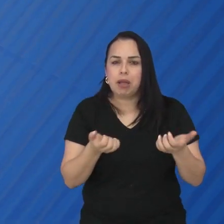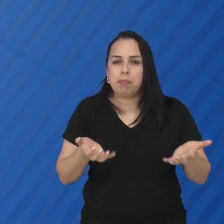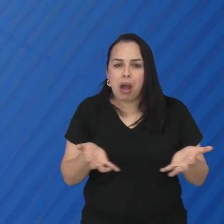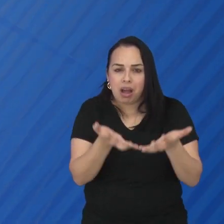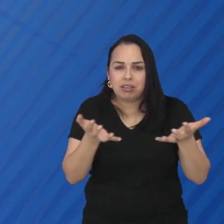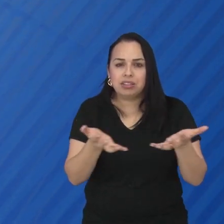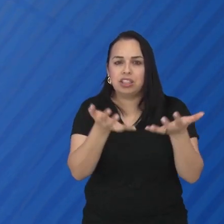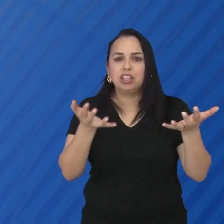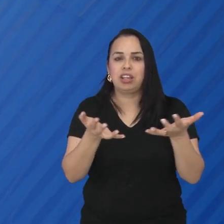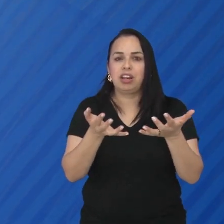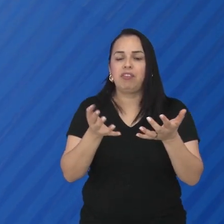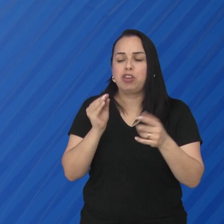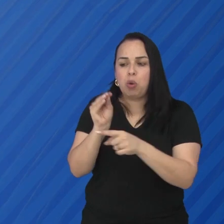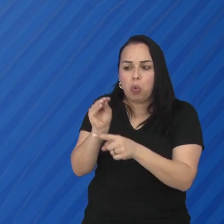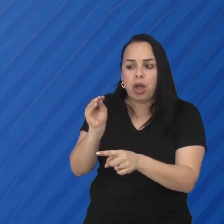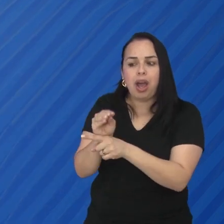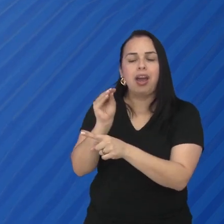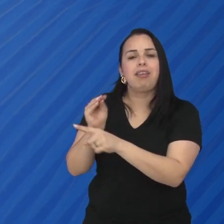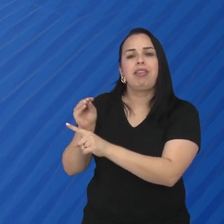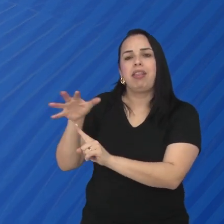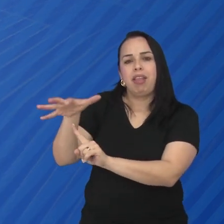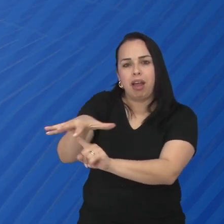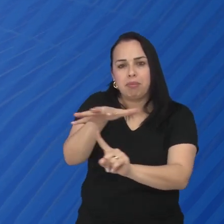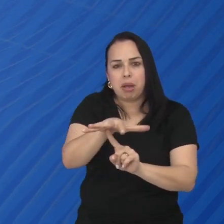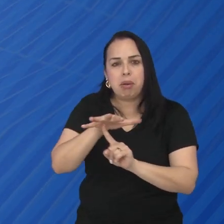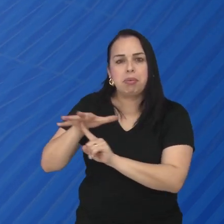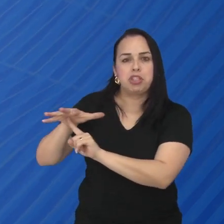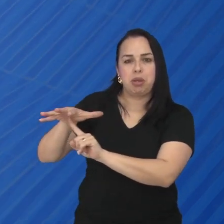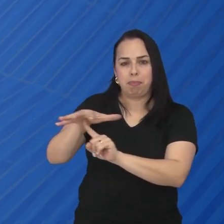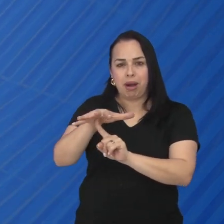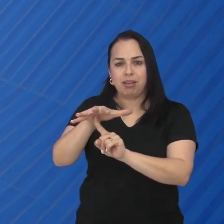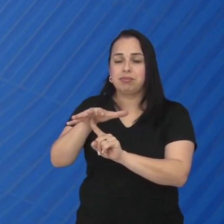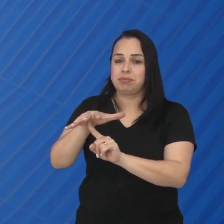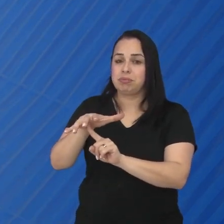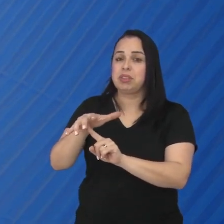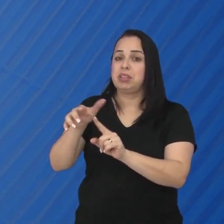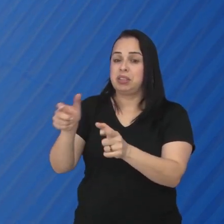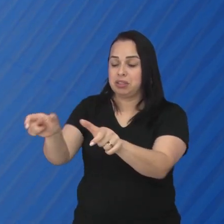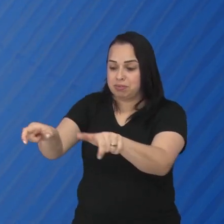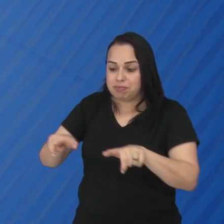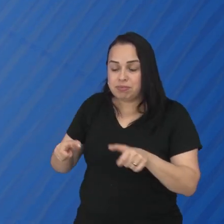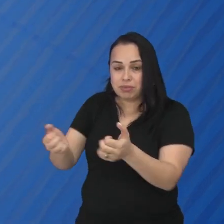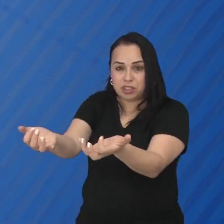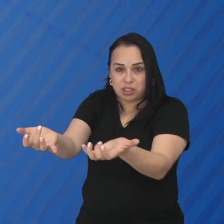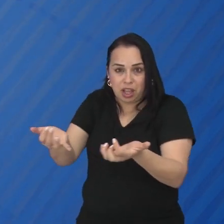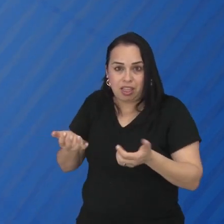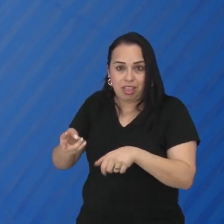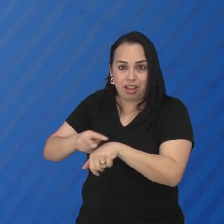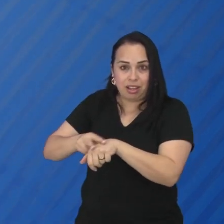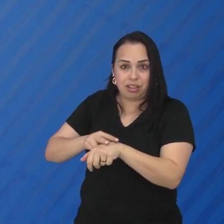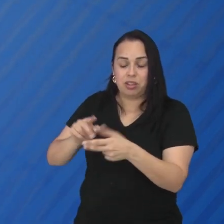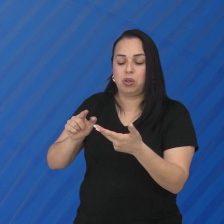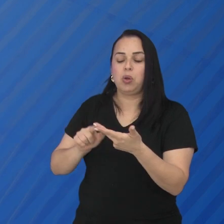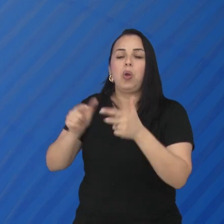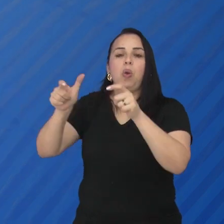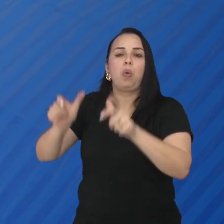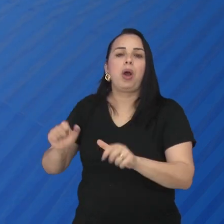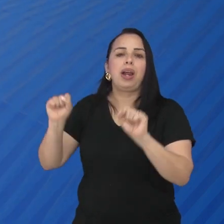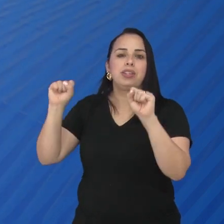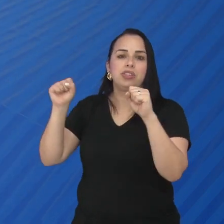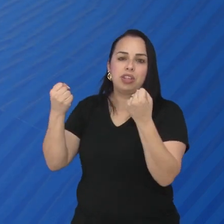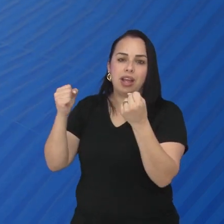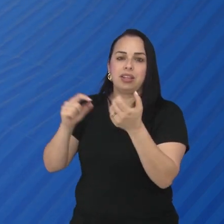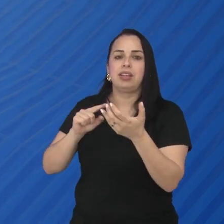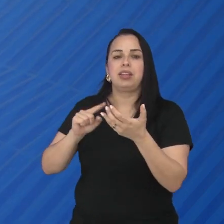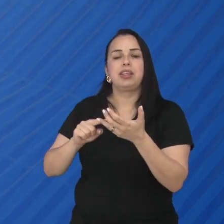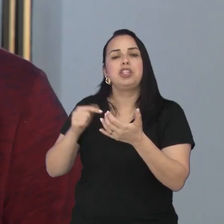a urbanização, manutenção e conservação de praças, canteiros e áreas de ginástica e